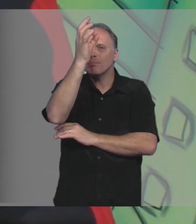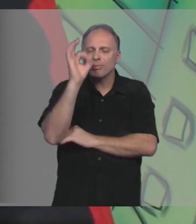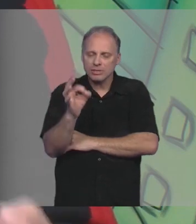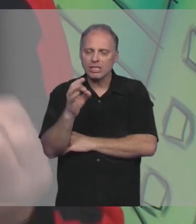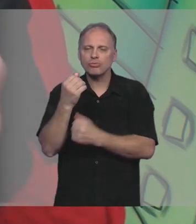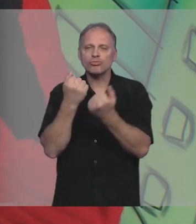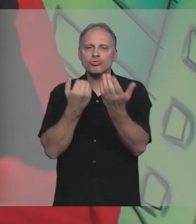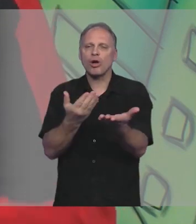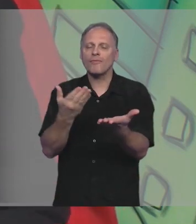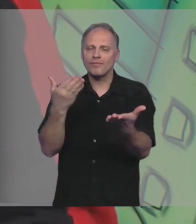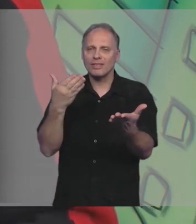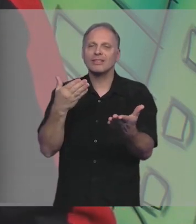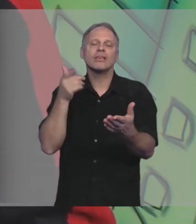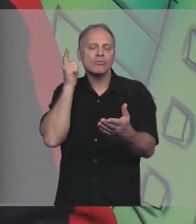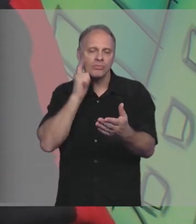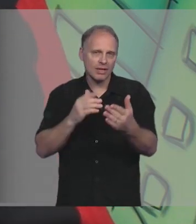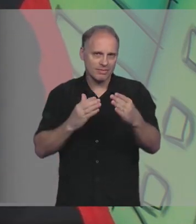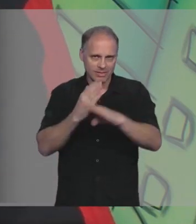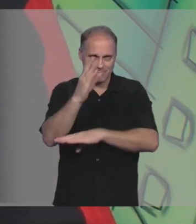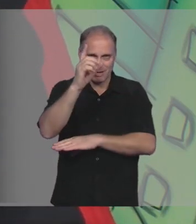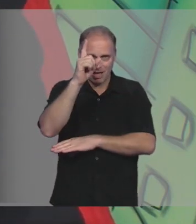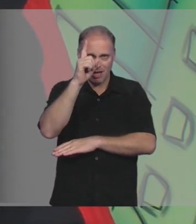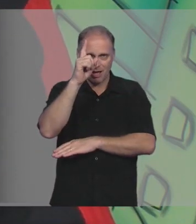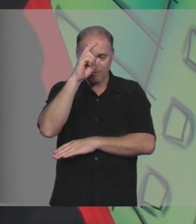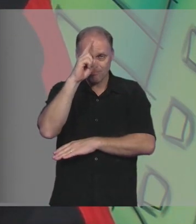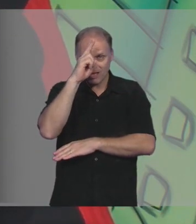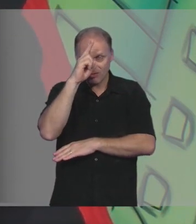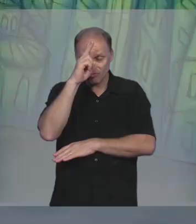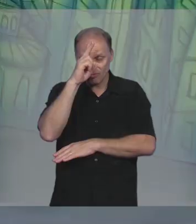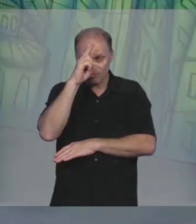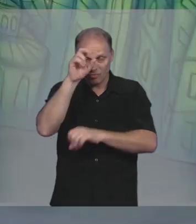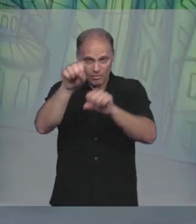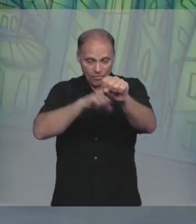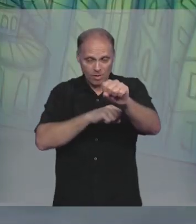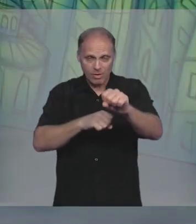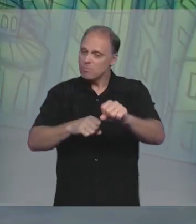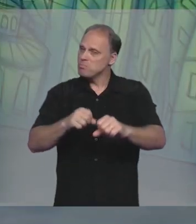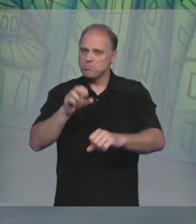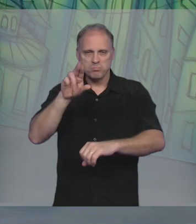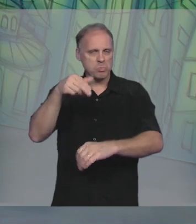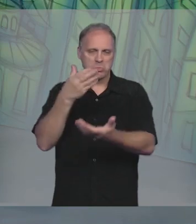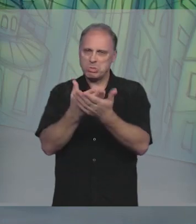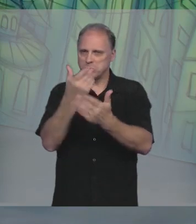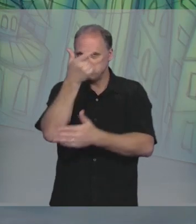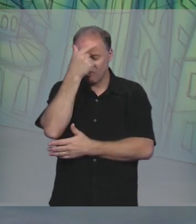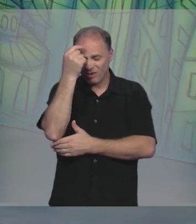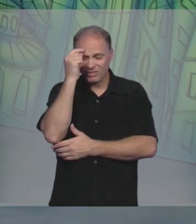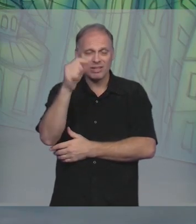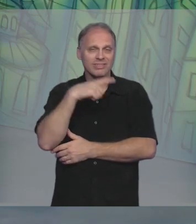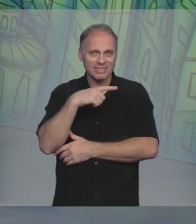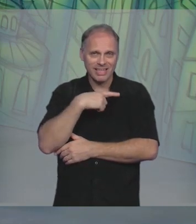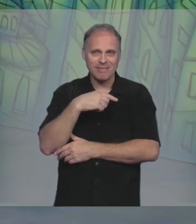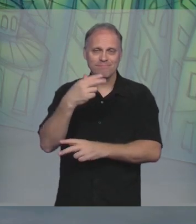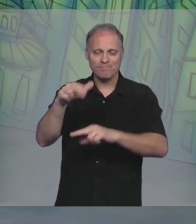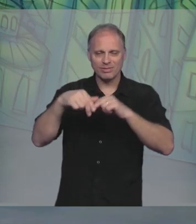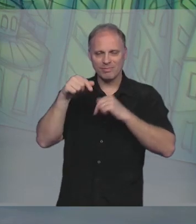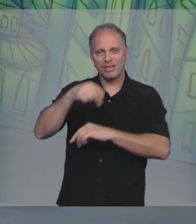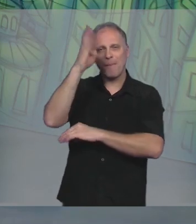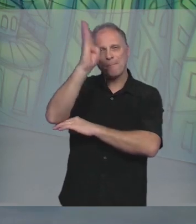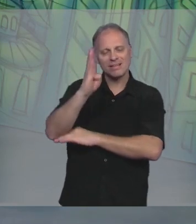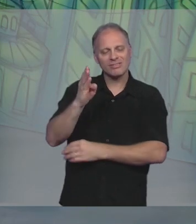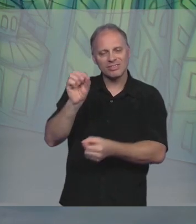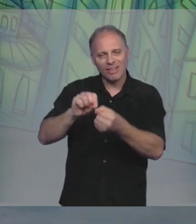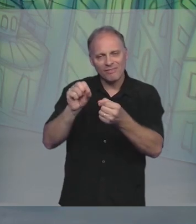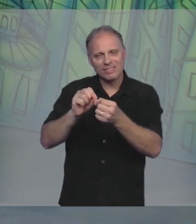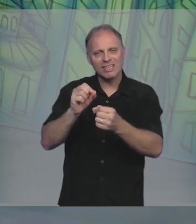concluem o ensino médio, que já são poucos, não vão para o ensino superior. O que significa isso? O Brasil que nós estamos construindo